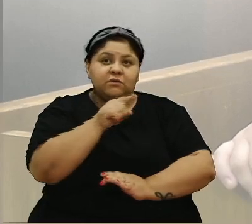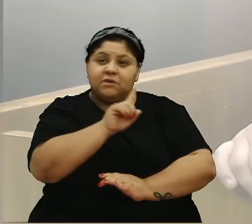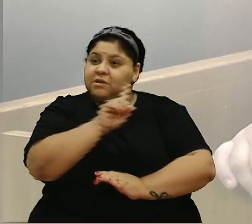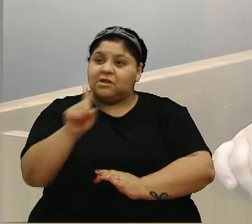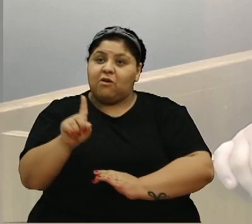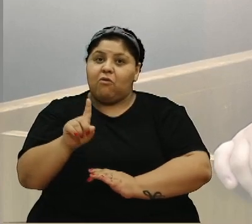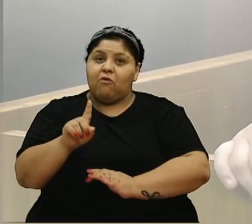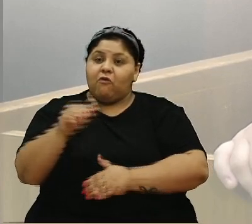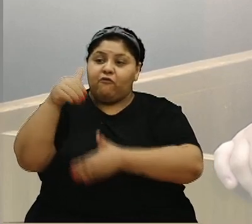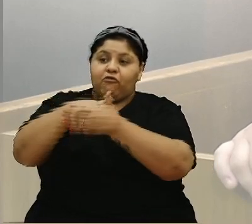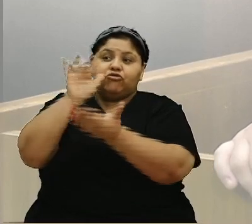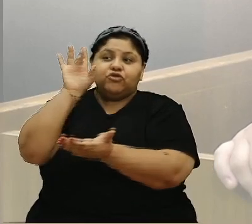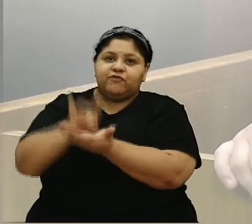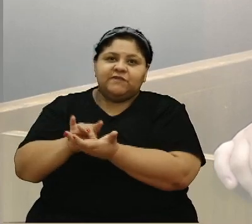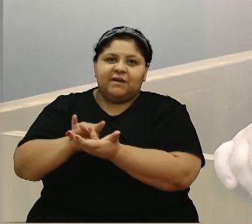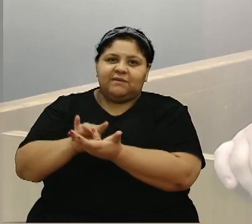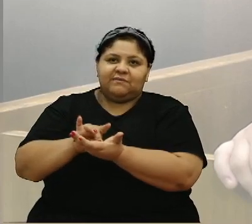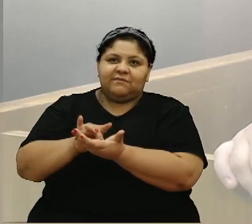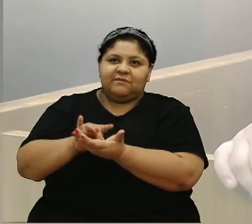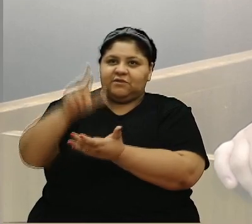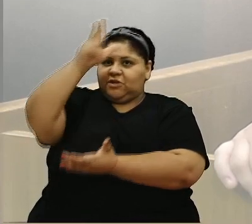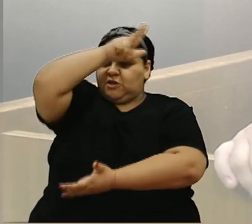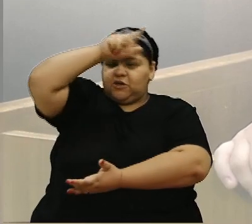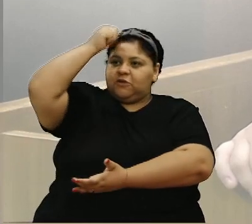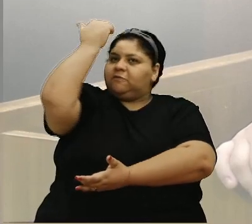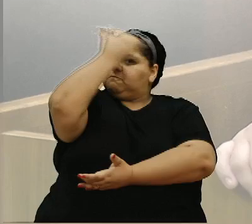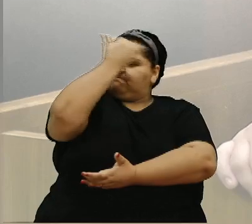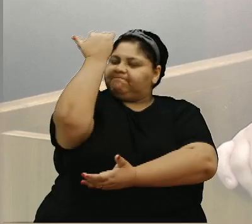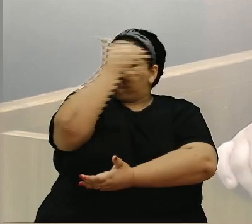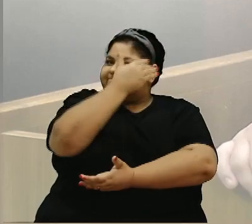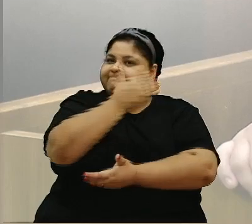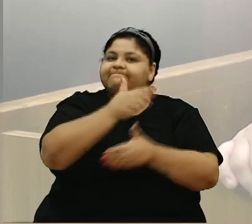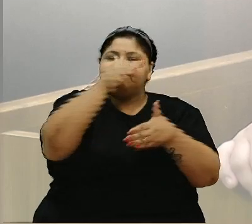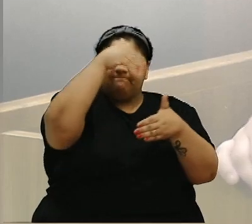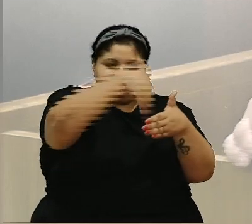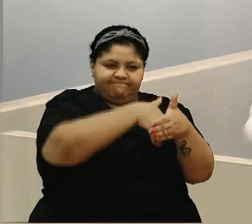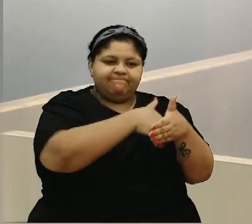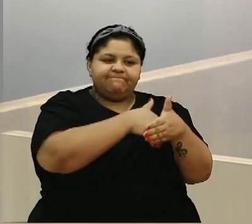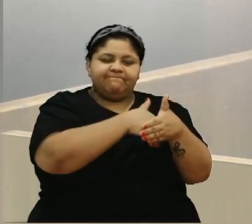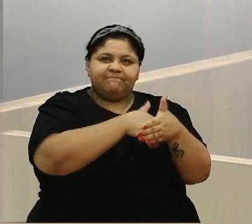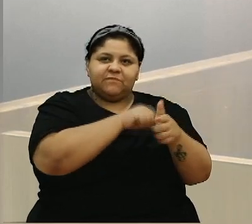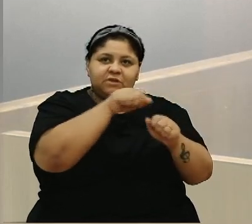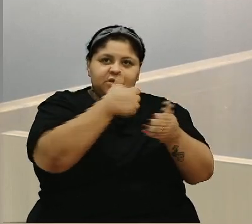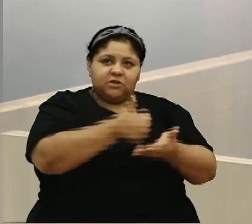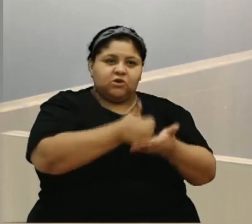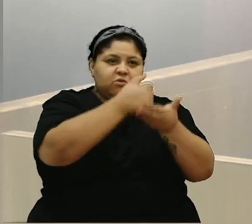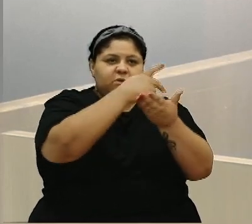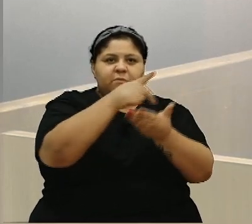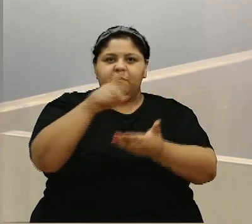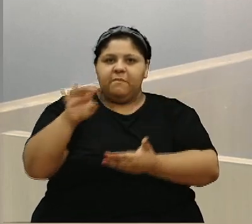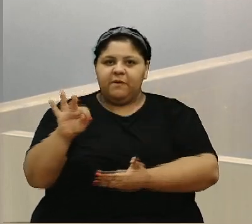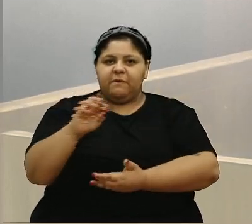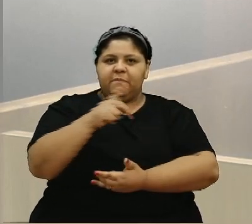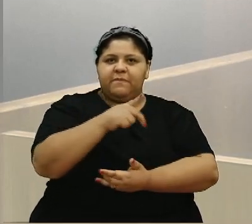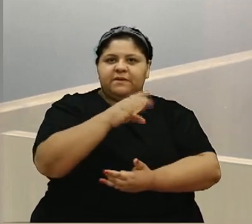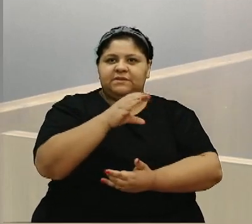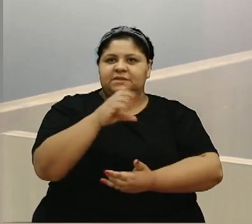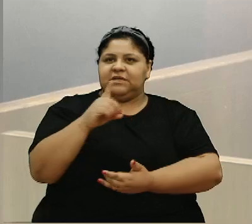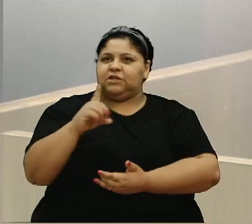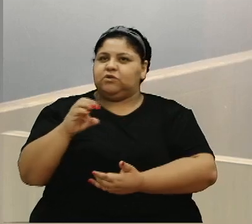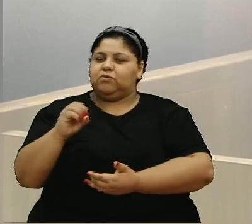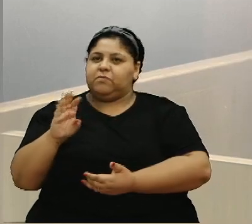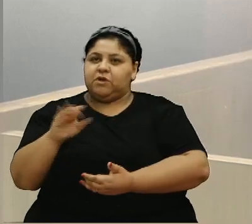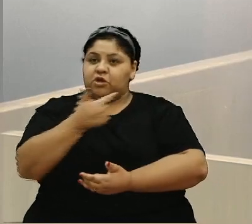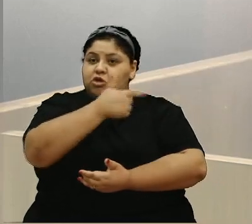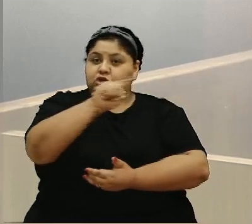válidos. Então, o prefeito Adiló se elegeu, né, com o apoio do PT, PCdoB, PMDB, de